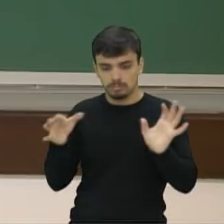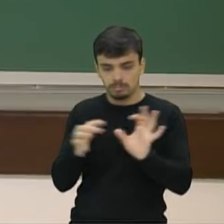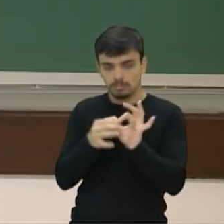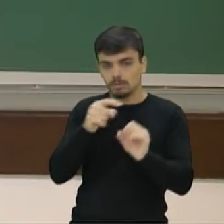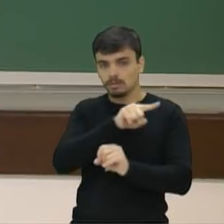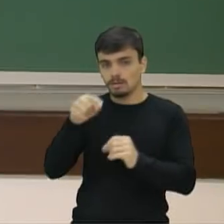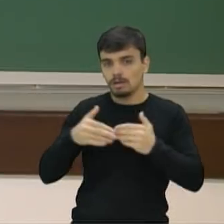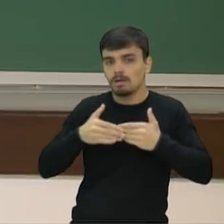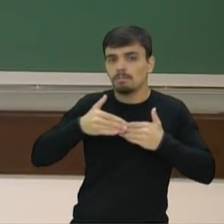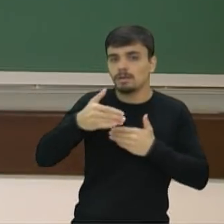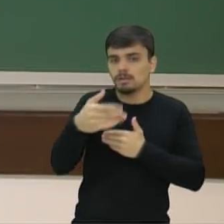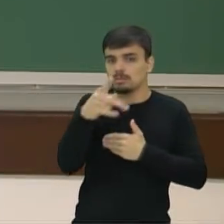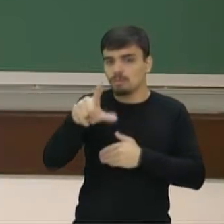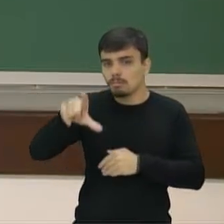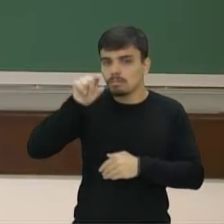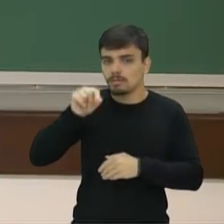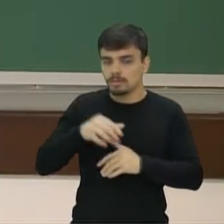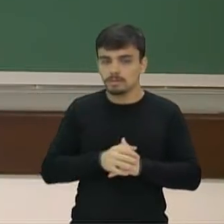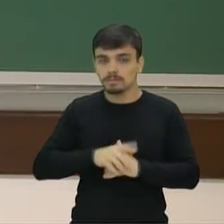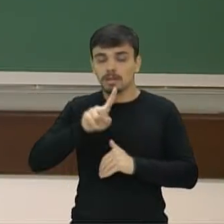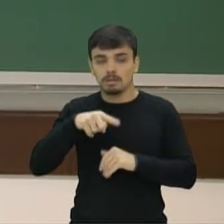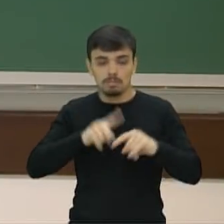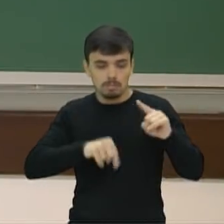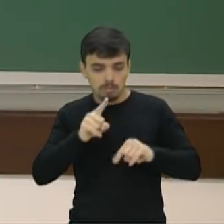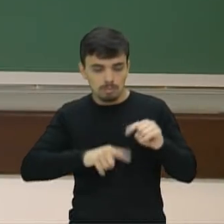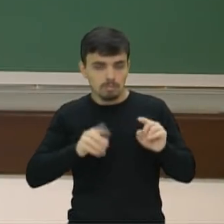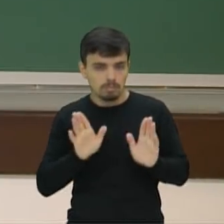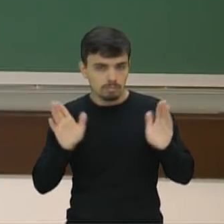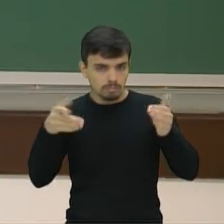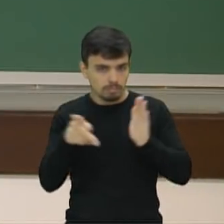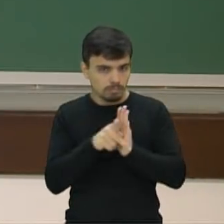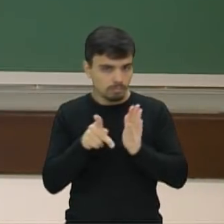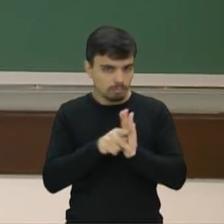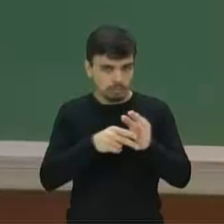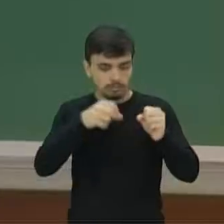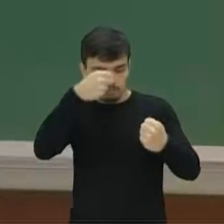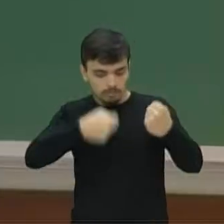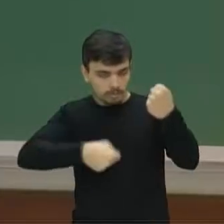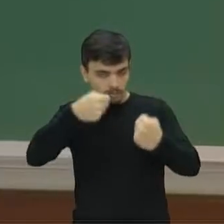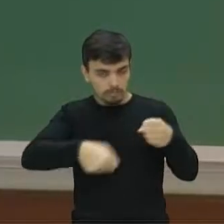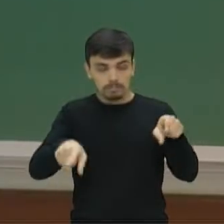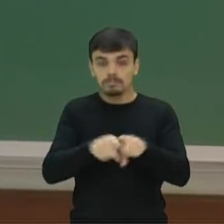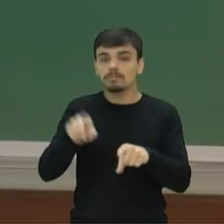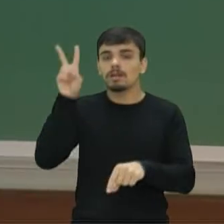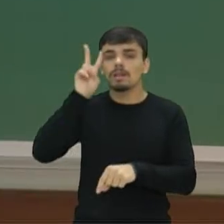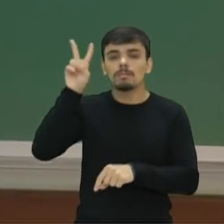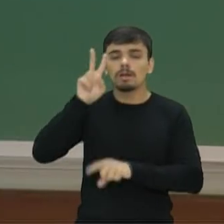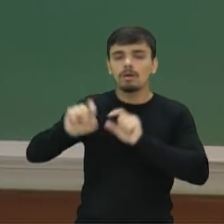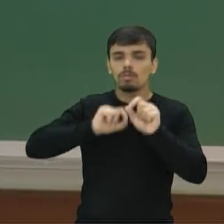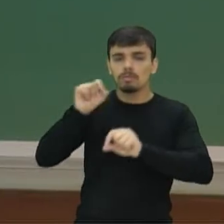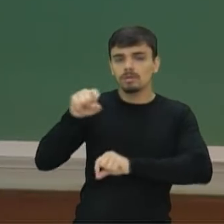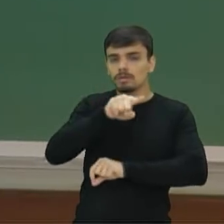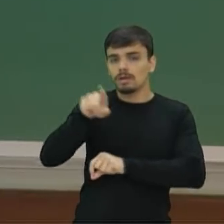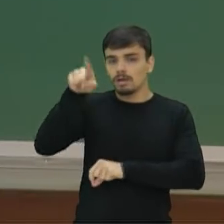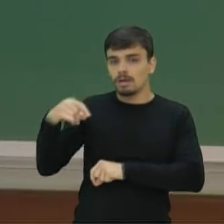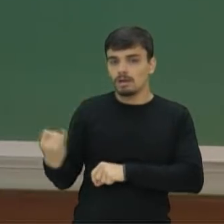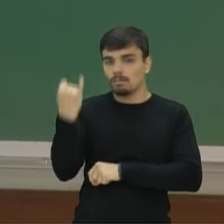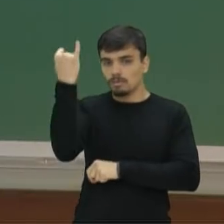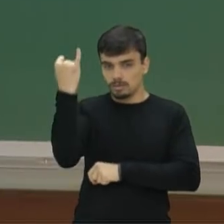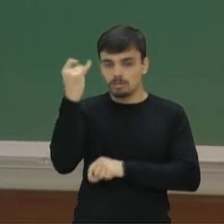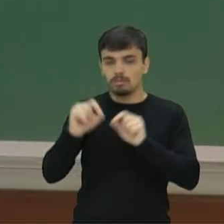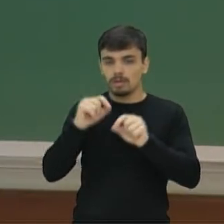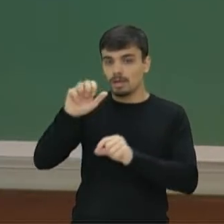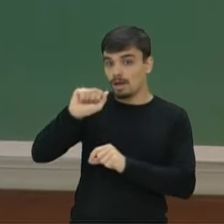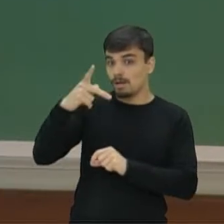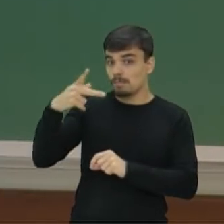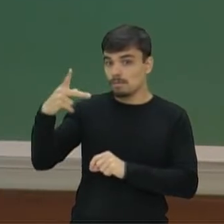partir dessa sua preferência. Então, serão produtos destinados a veículos. E vale lembrar que é importante que você acesse o canal Aula Paraná